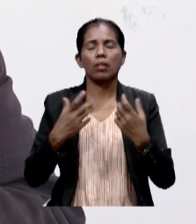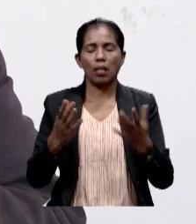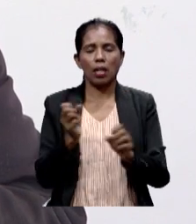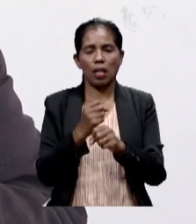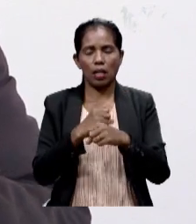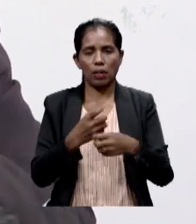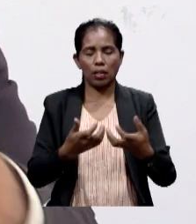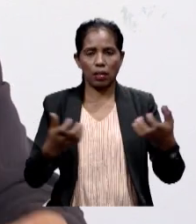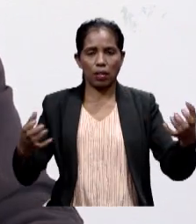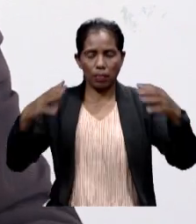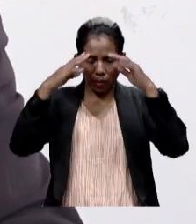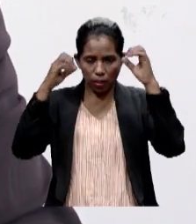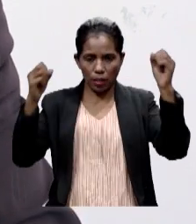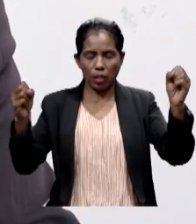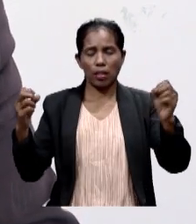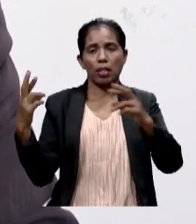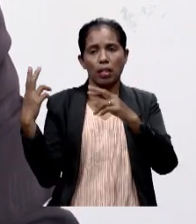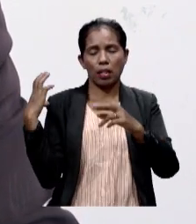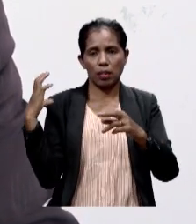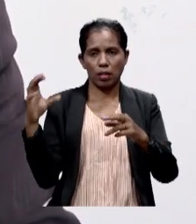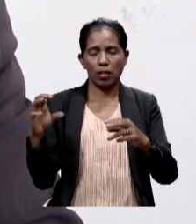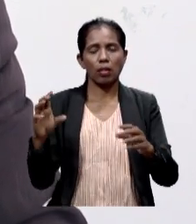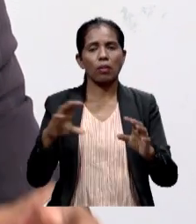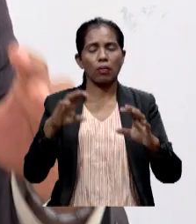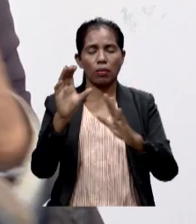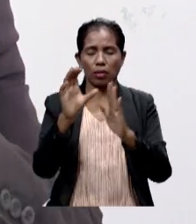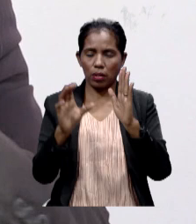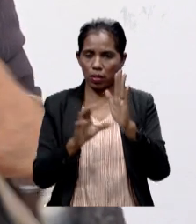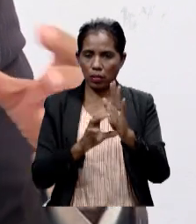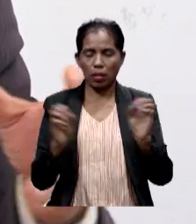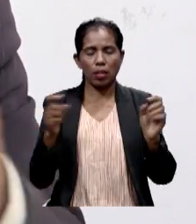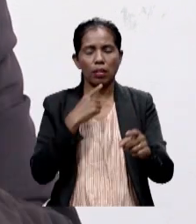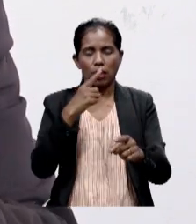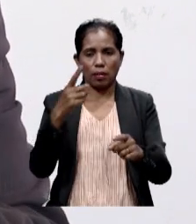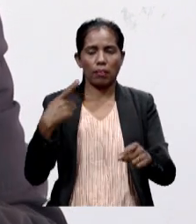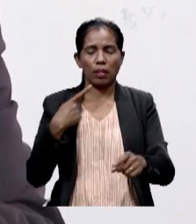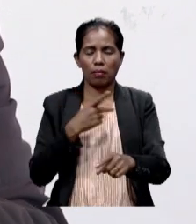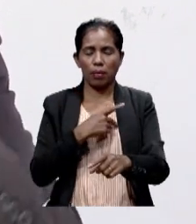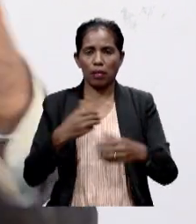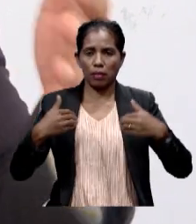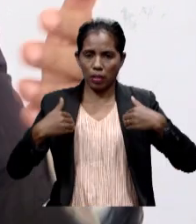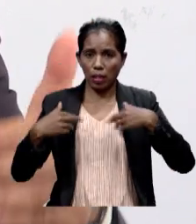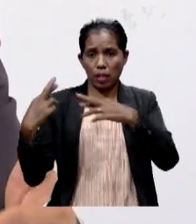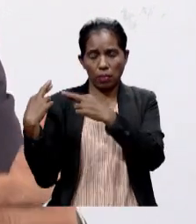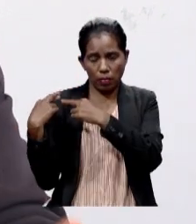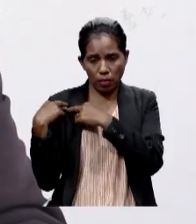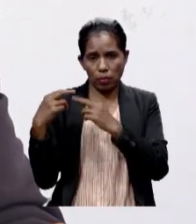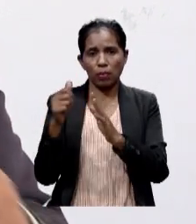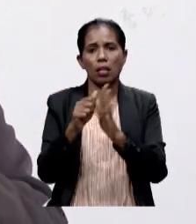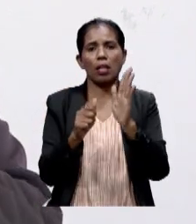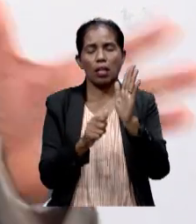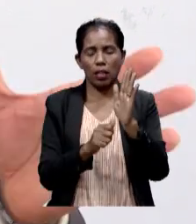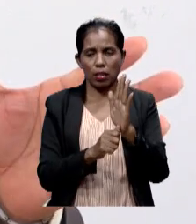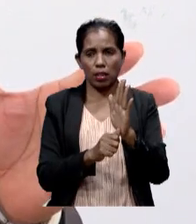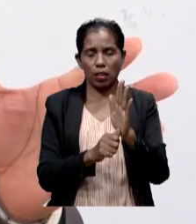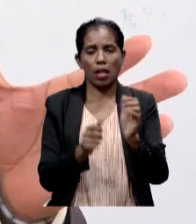Uniniano. Constituição la obriga parlamento a tohalo responsabilidade criminal órgão sobre a tudo artigo 95 capane